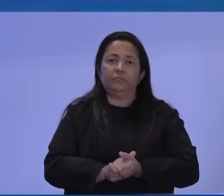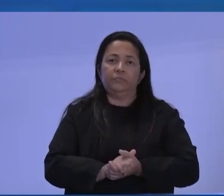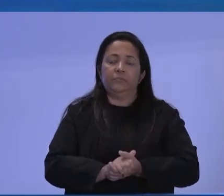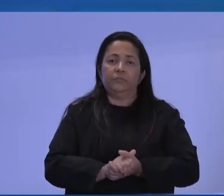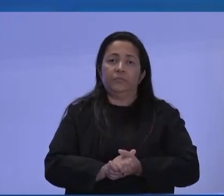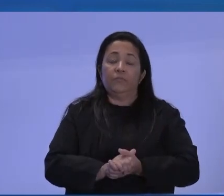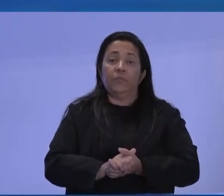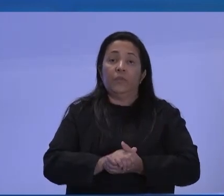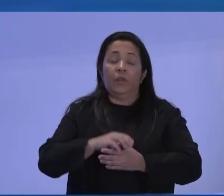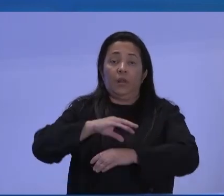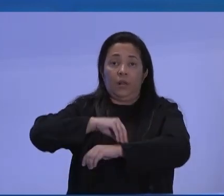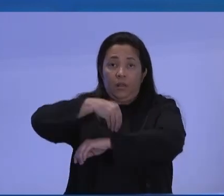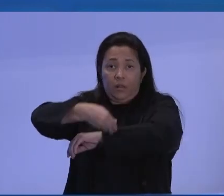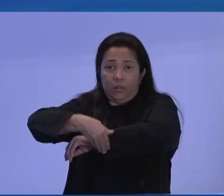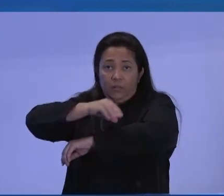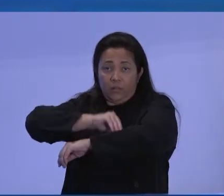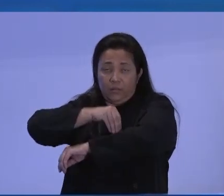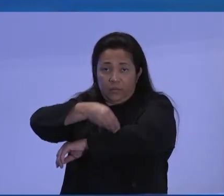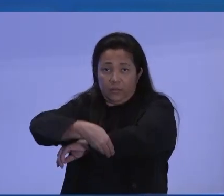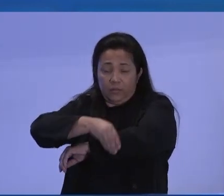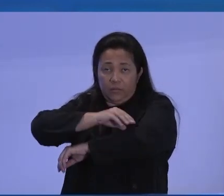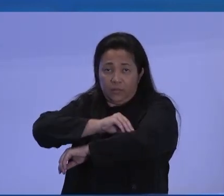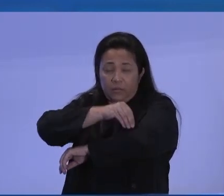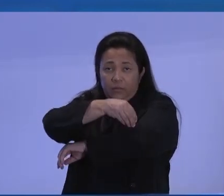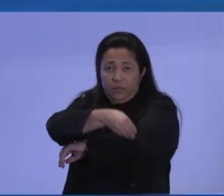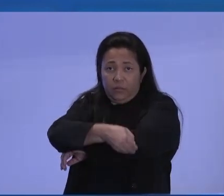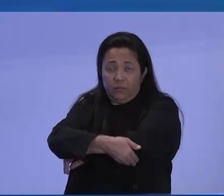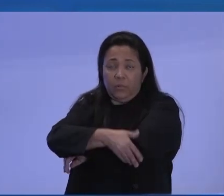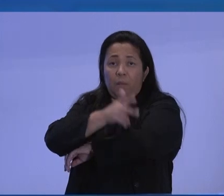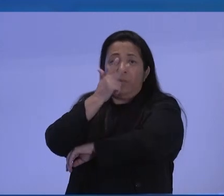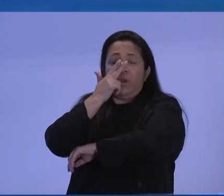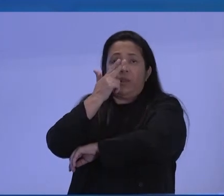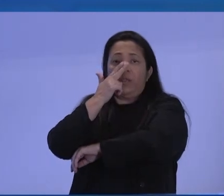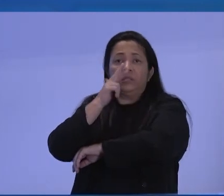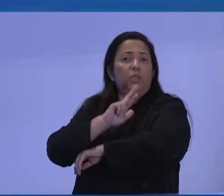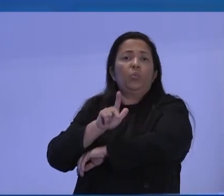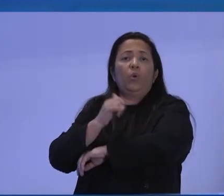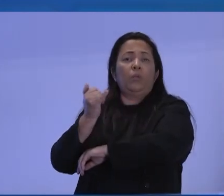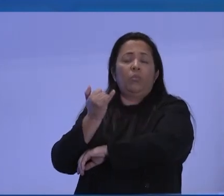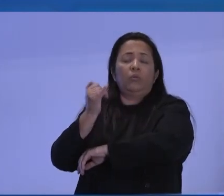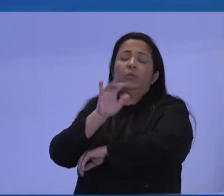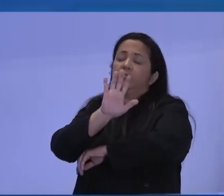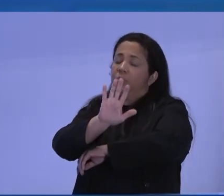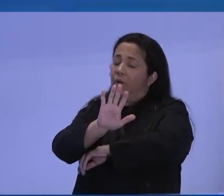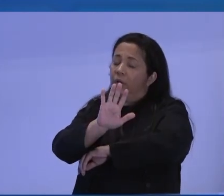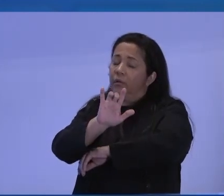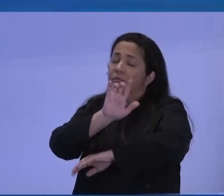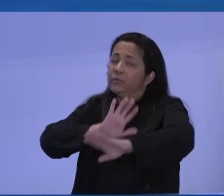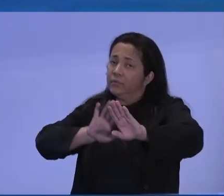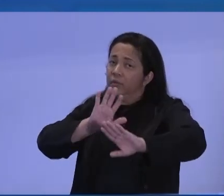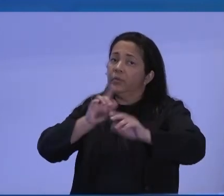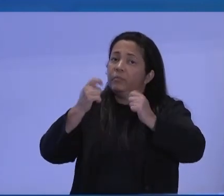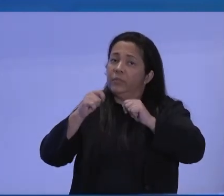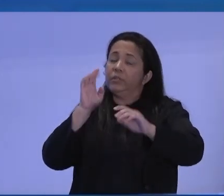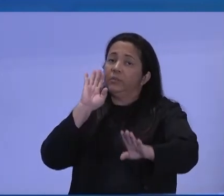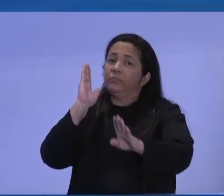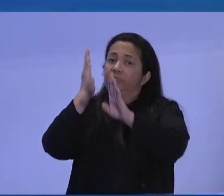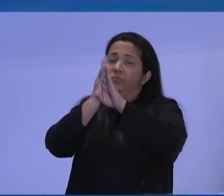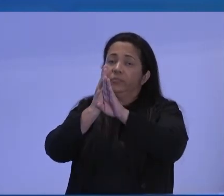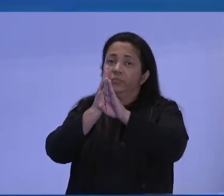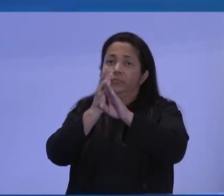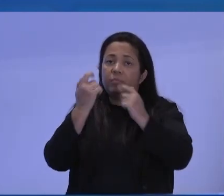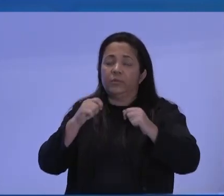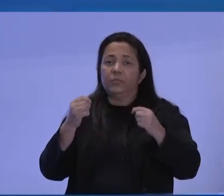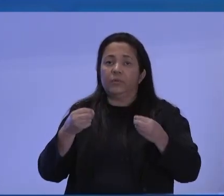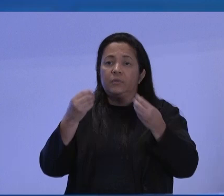uma doença negligenciada habitualmente, mas que é preciso a gente conhecer, saber identificar e curar, não só em